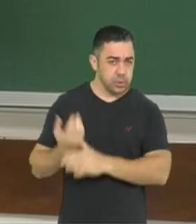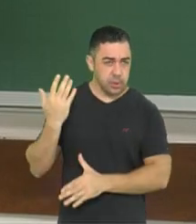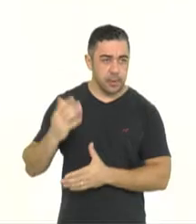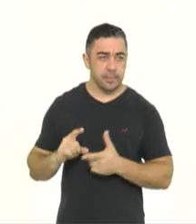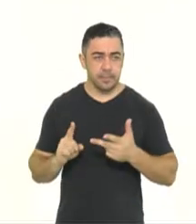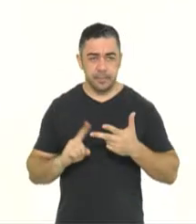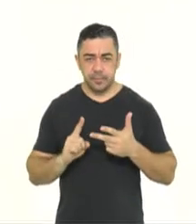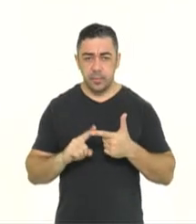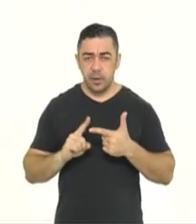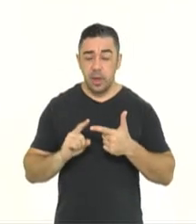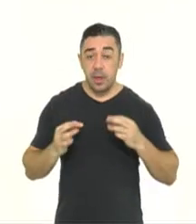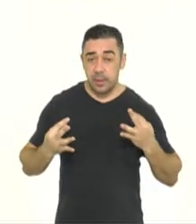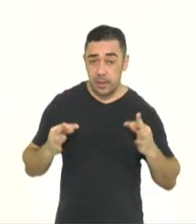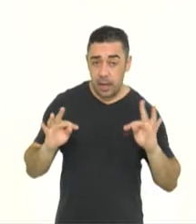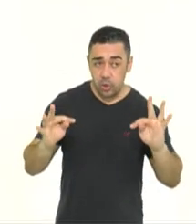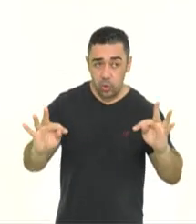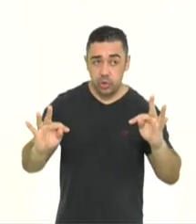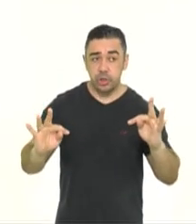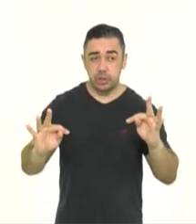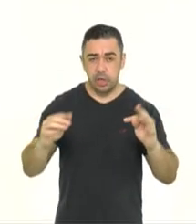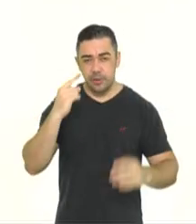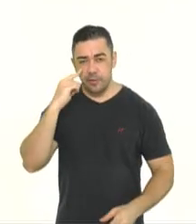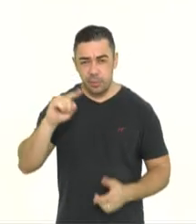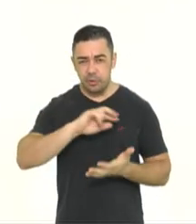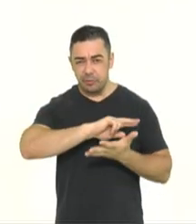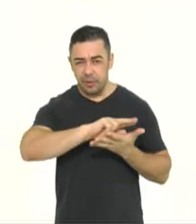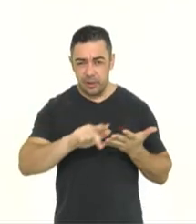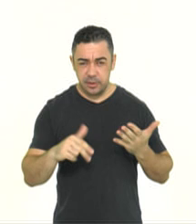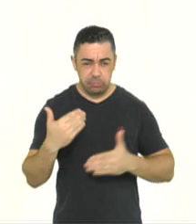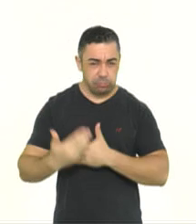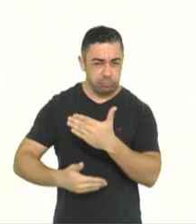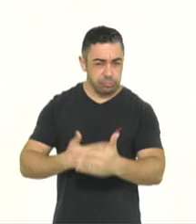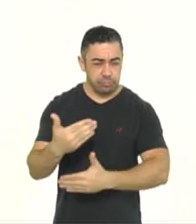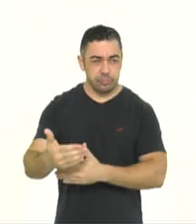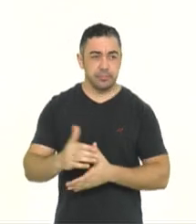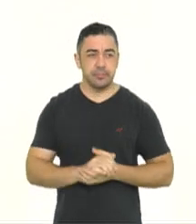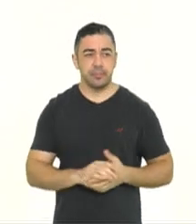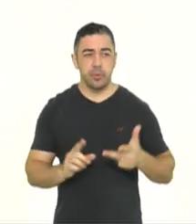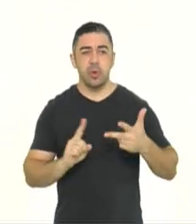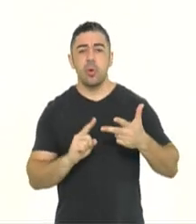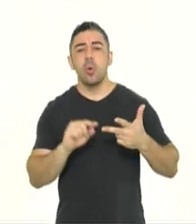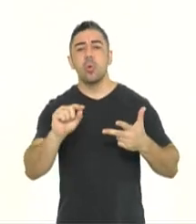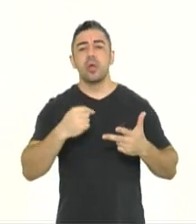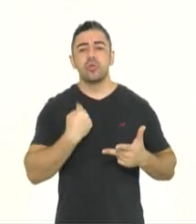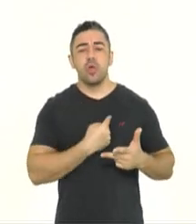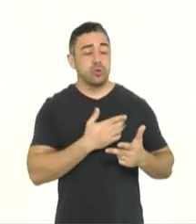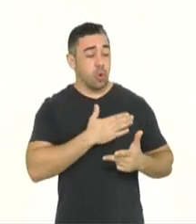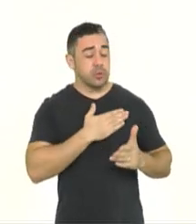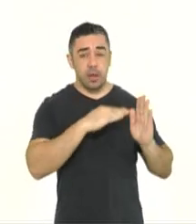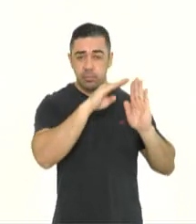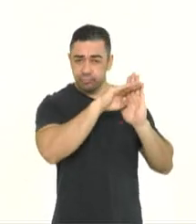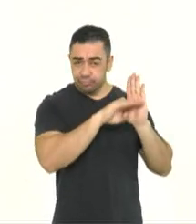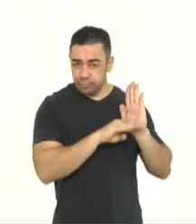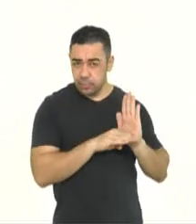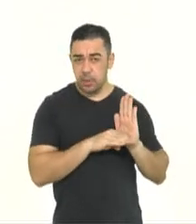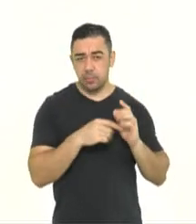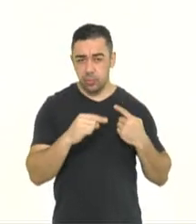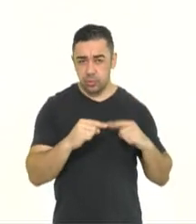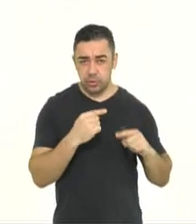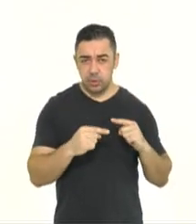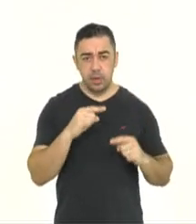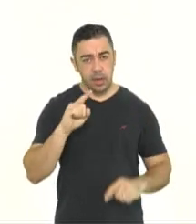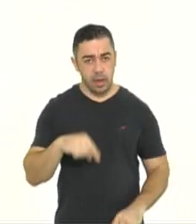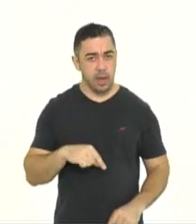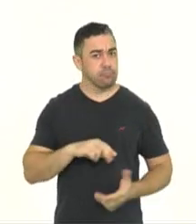história, a tecnologia lá, os aparelhos, a evolução dos aparelhos, o nosso repertório musical, que